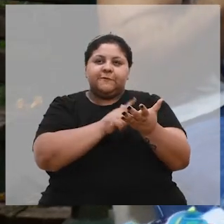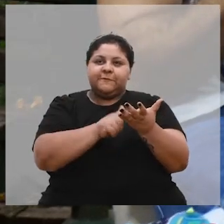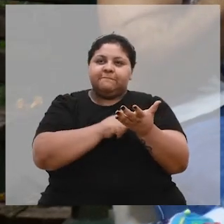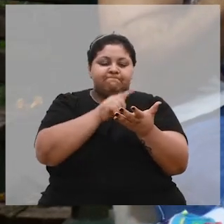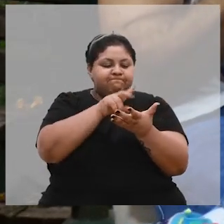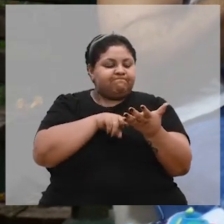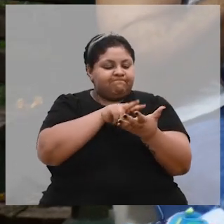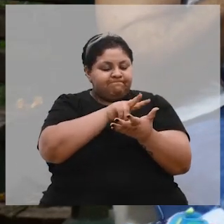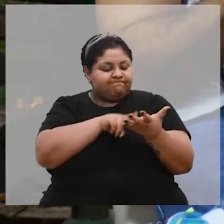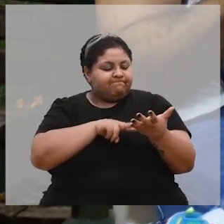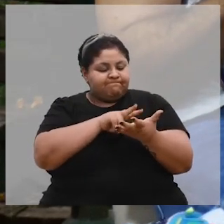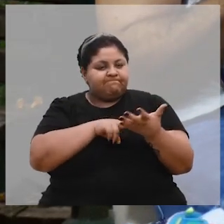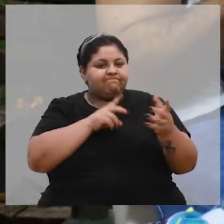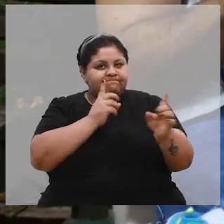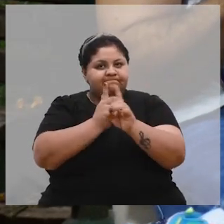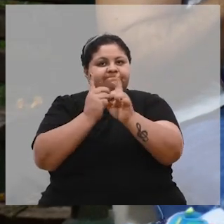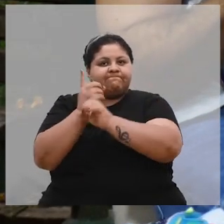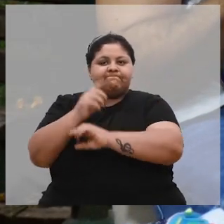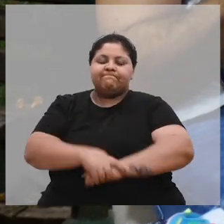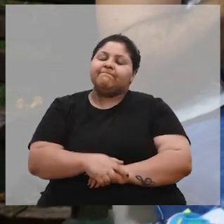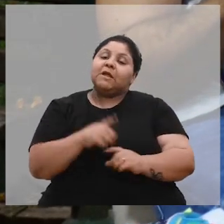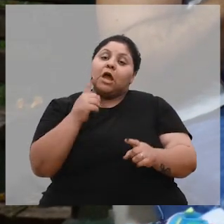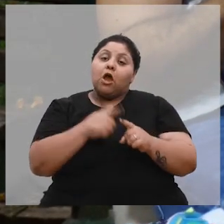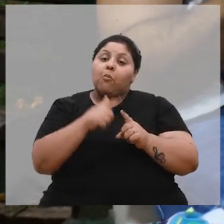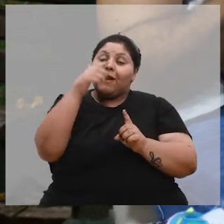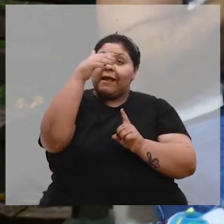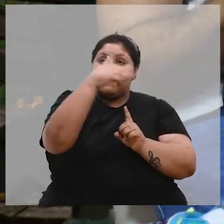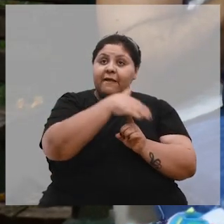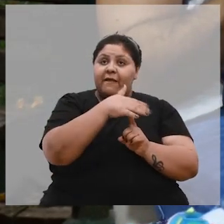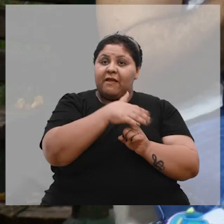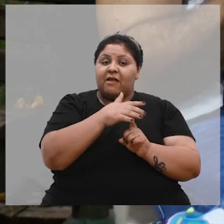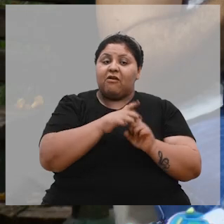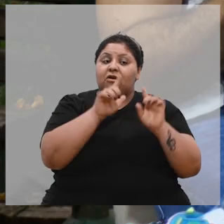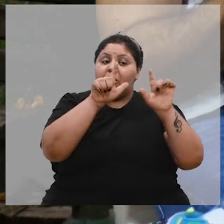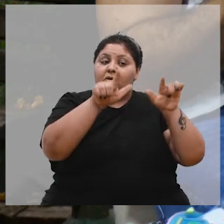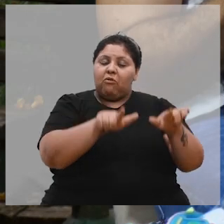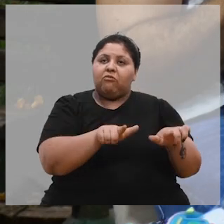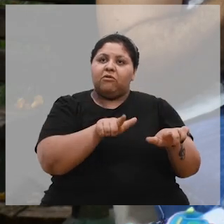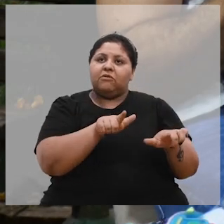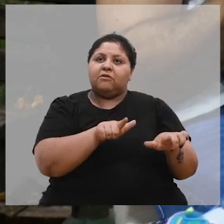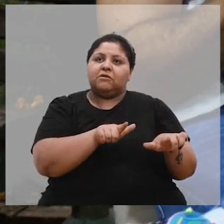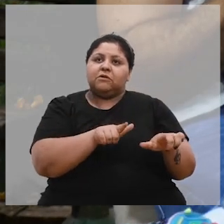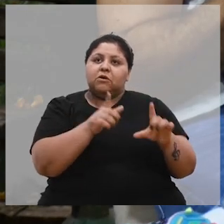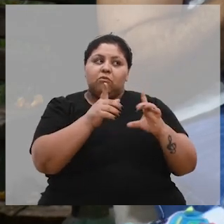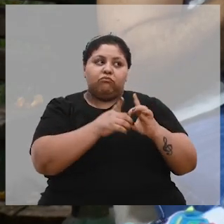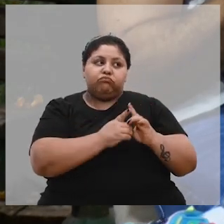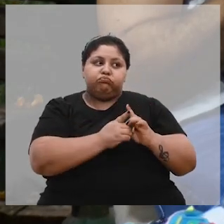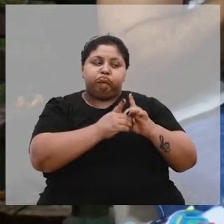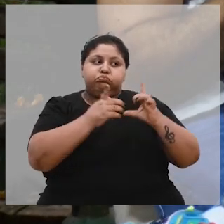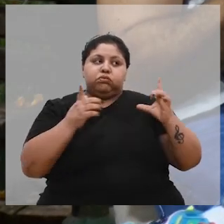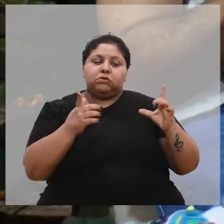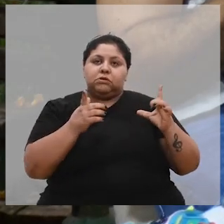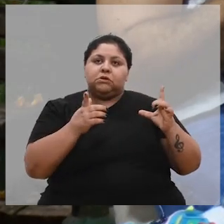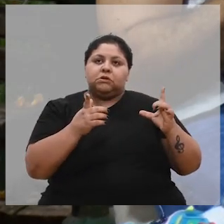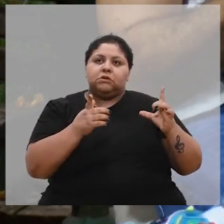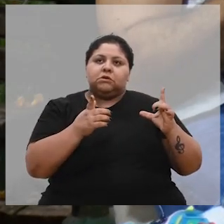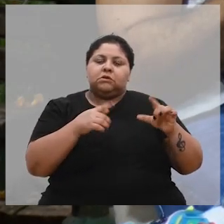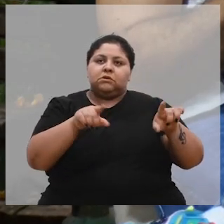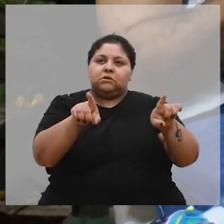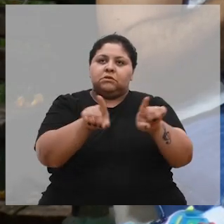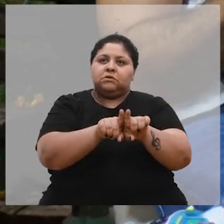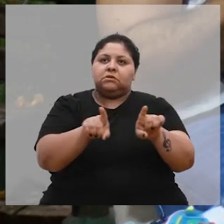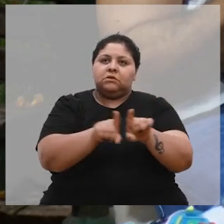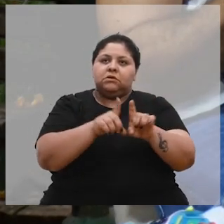o livro, para a leitura, para os encontros, porque a praça é um lugar democrático, é um